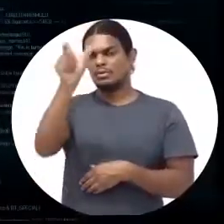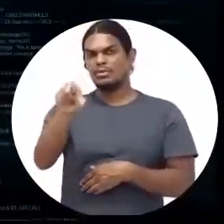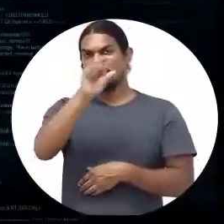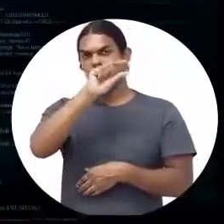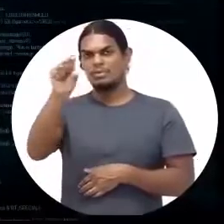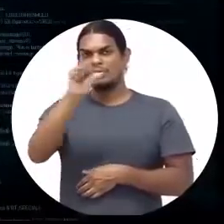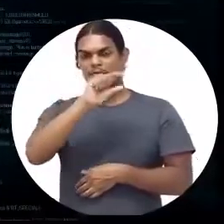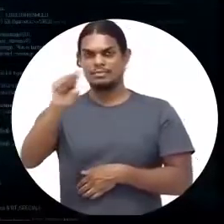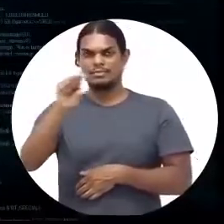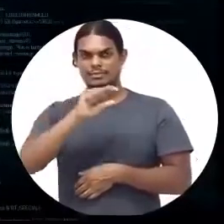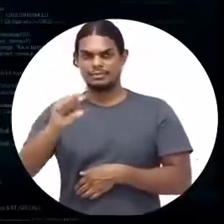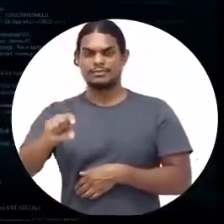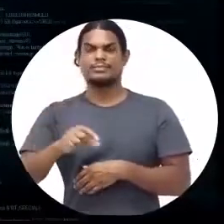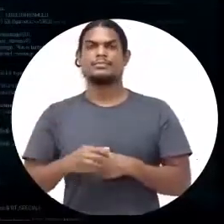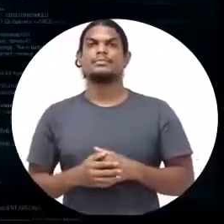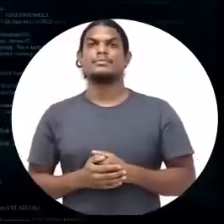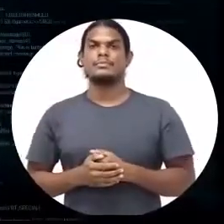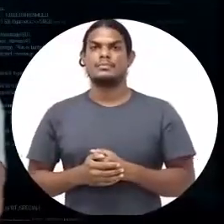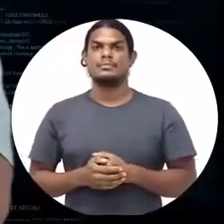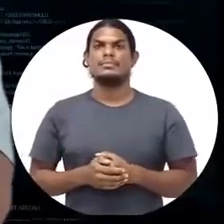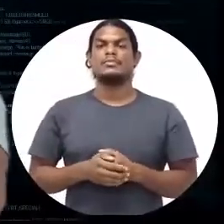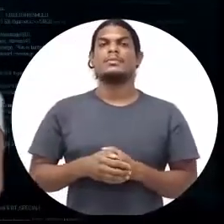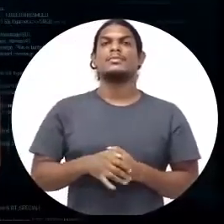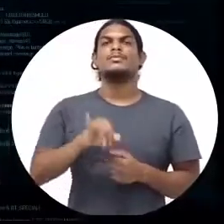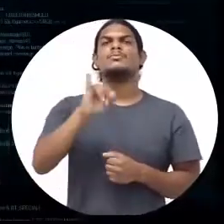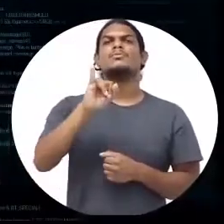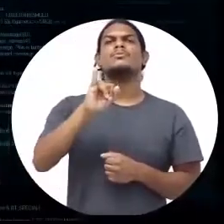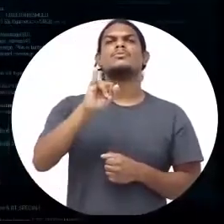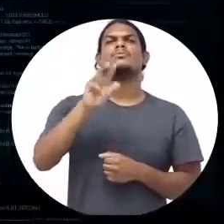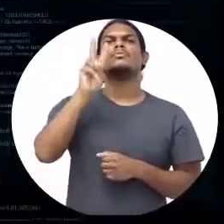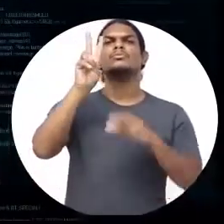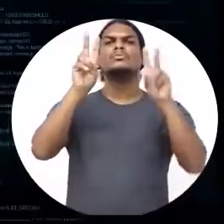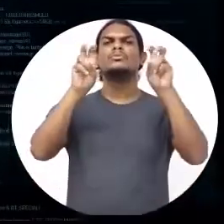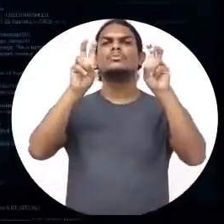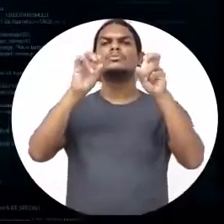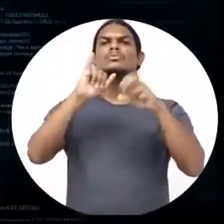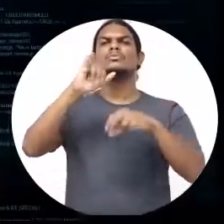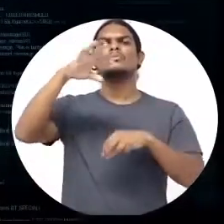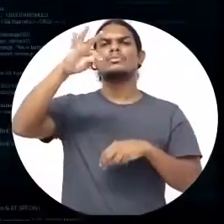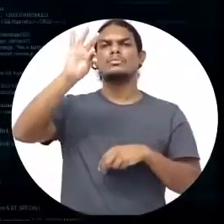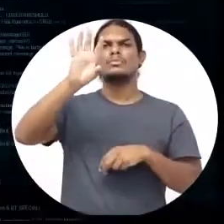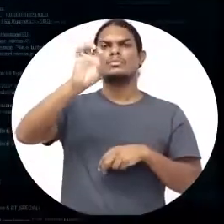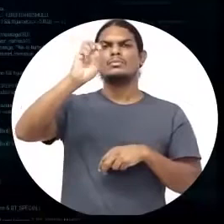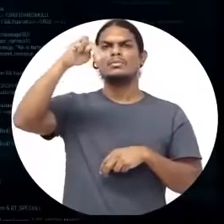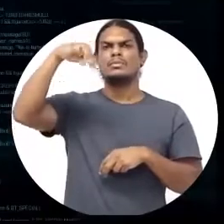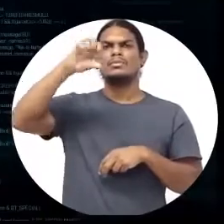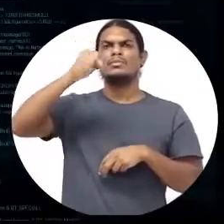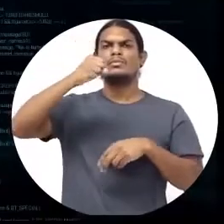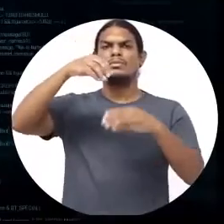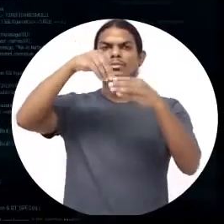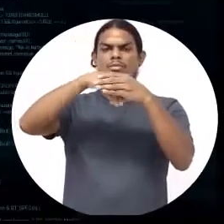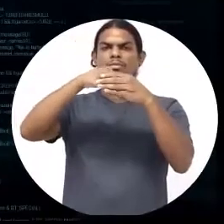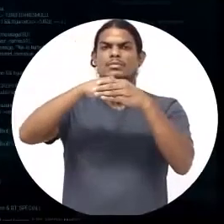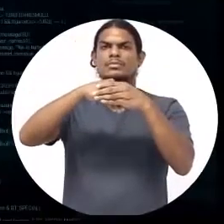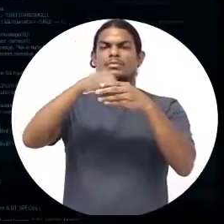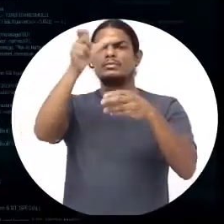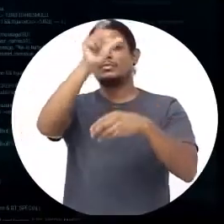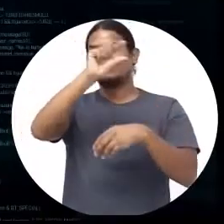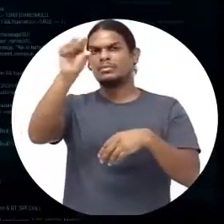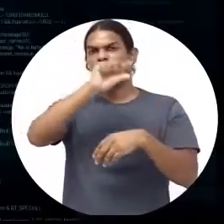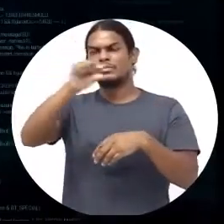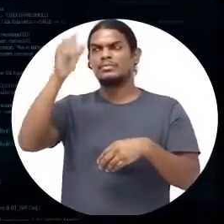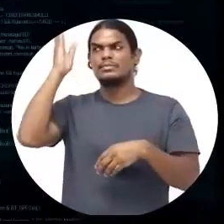inicial, TR final. E os itens dessas linhas, eles são colocados com